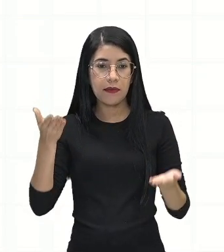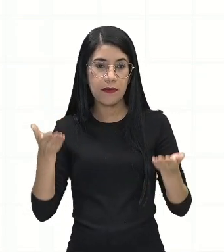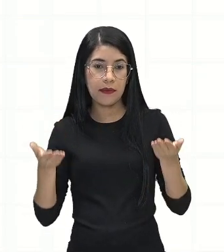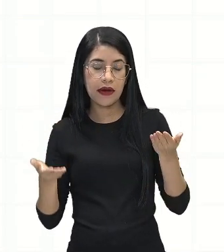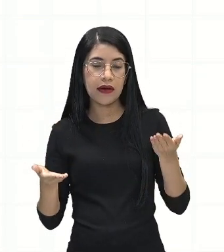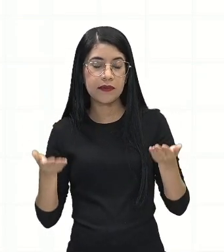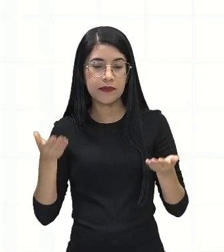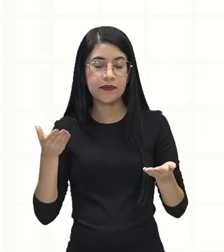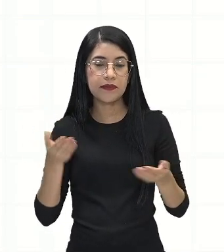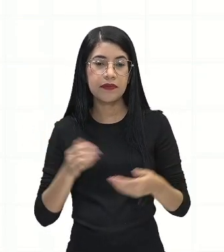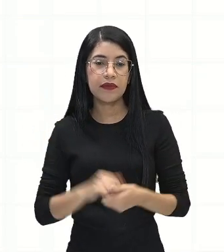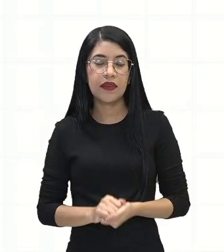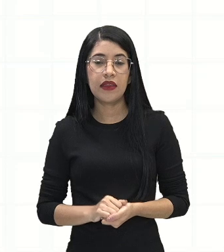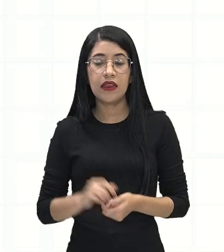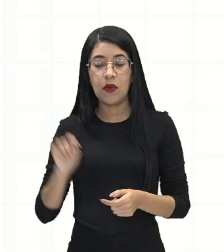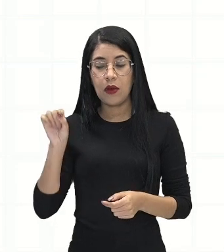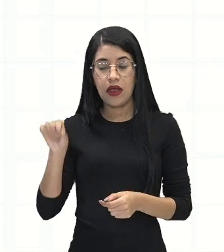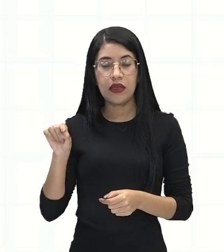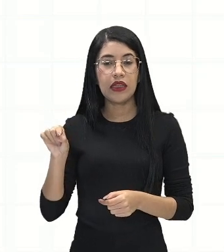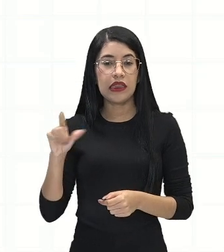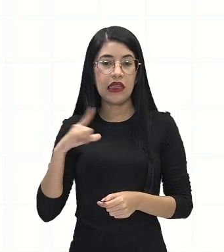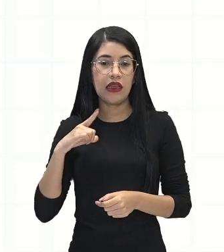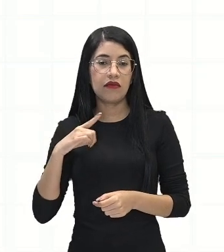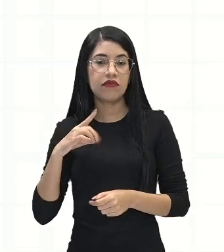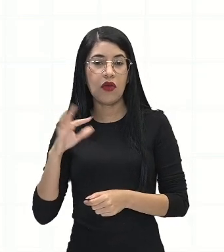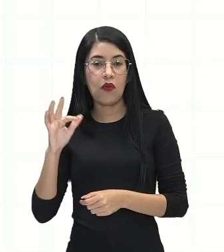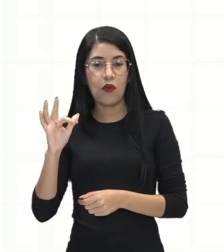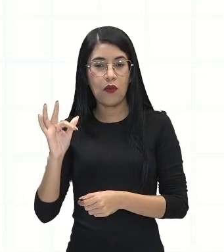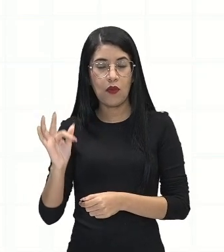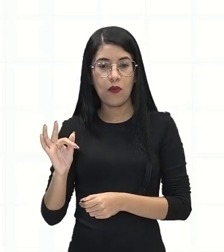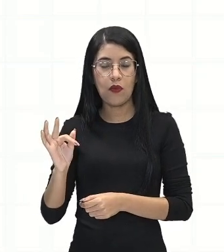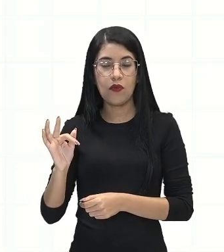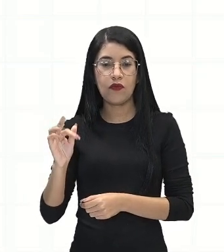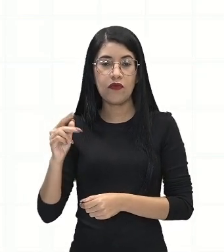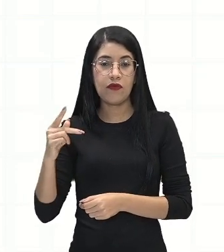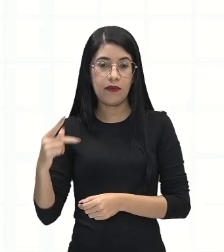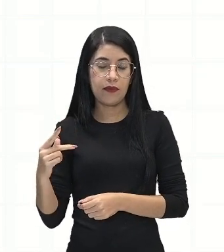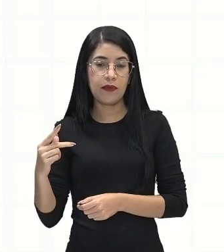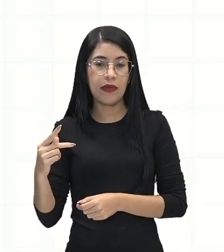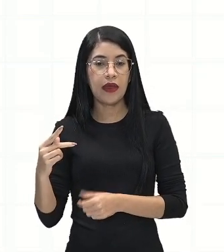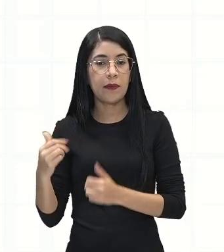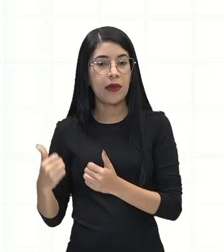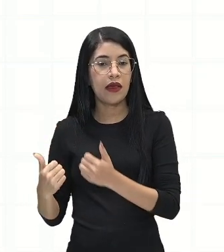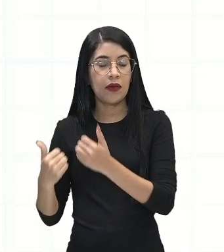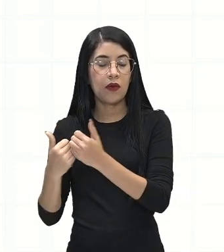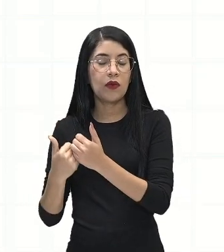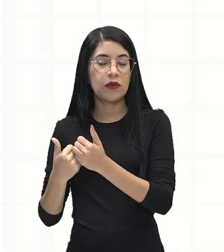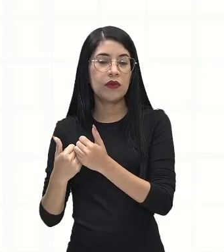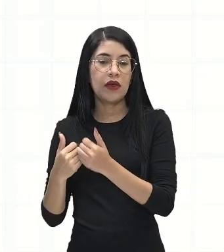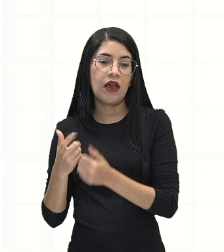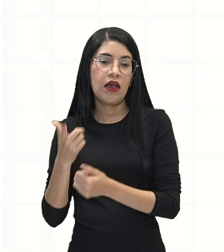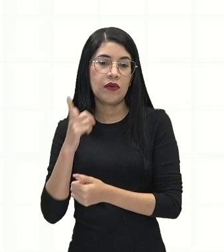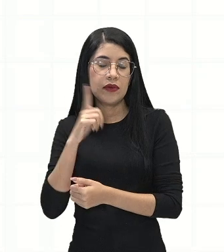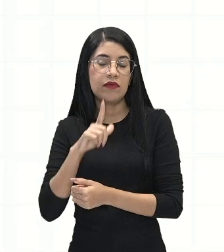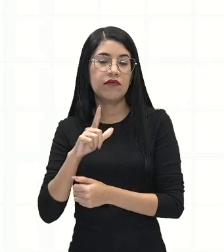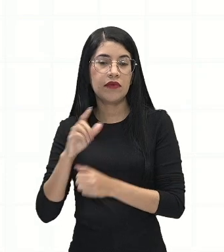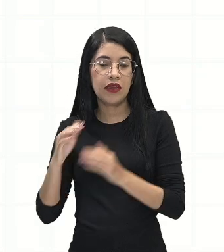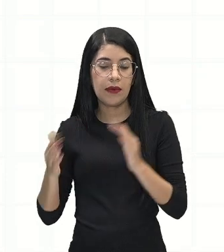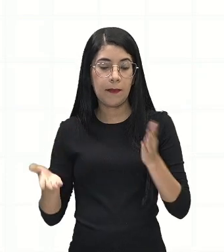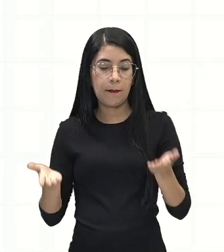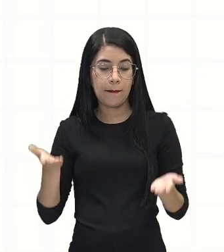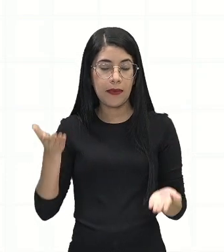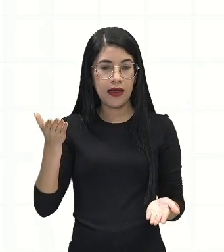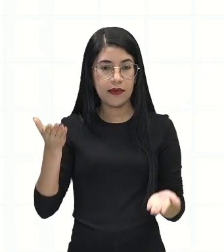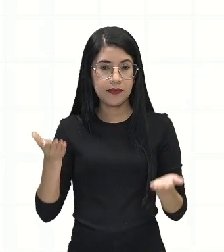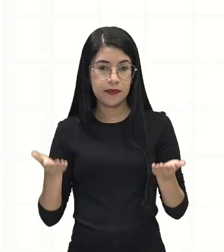numa extremidade, a gente vai ter essa força potente para nos auxiliar aí a levantar o peso, que seria a